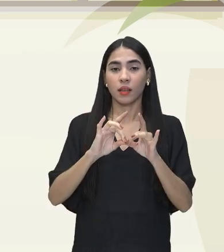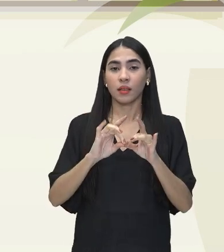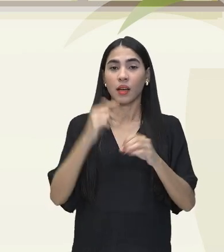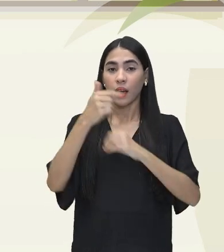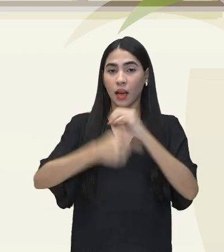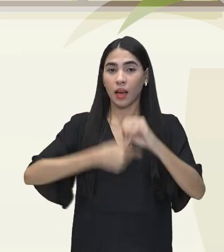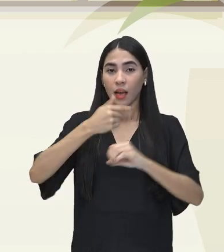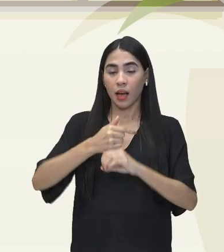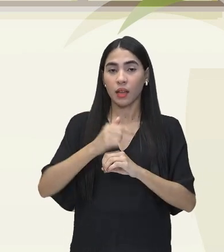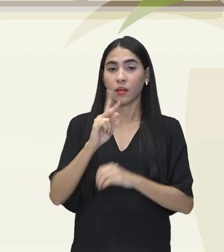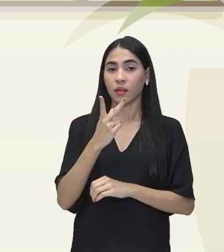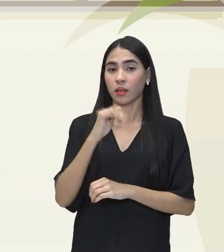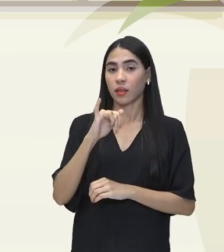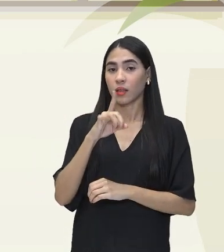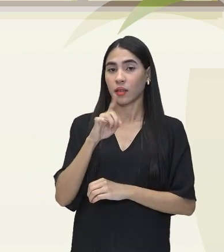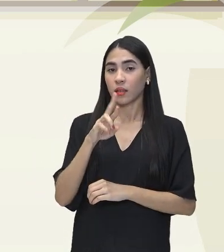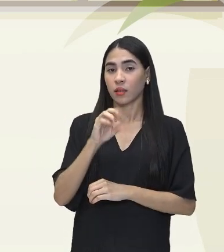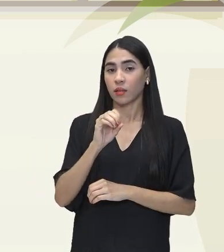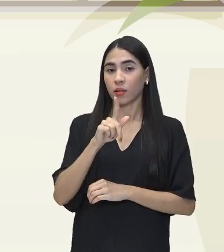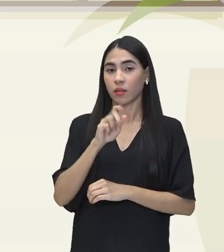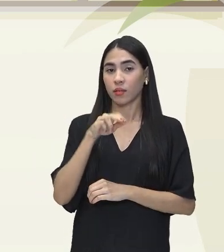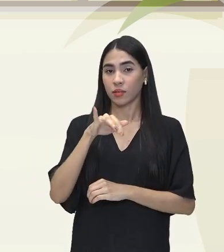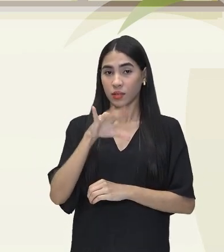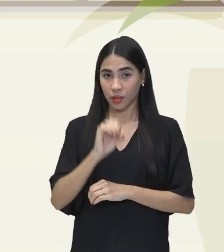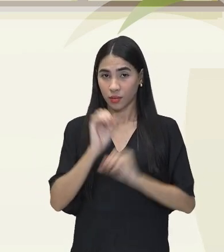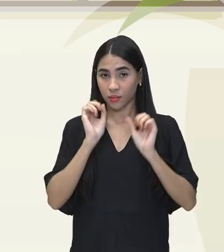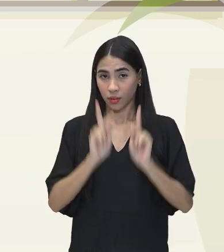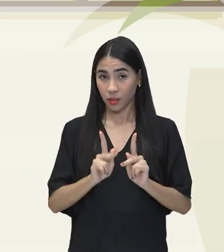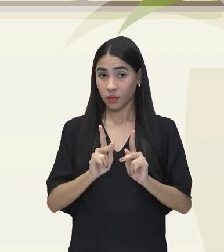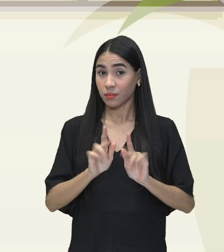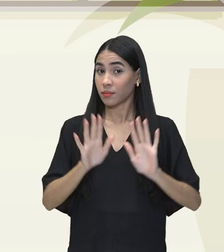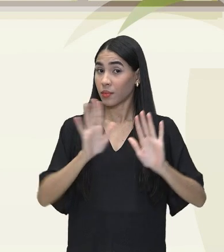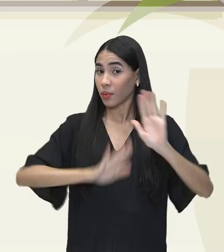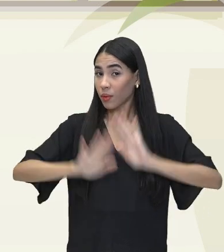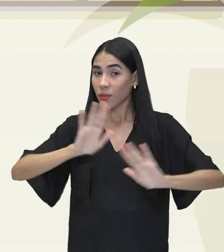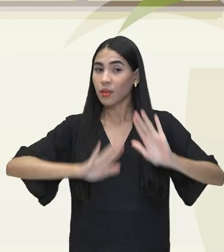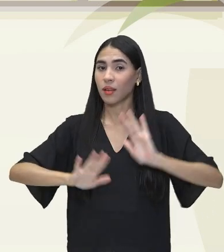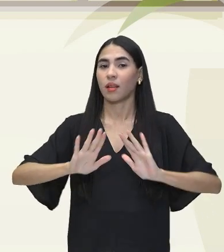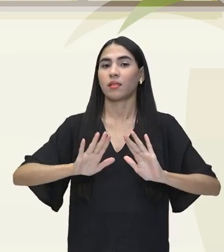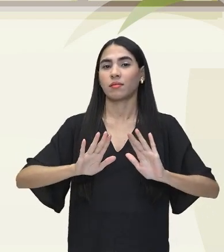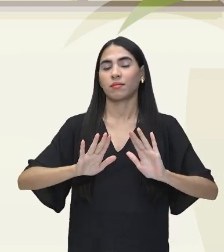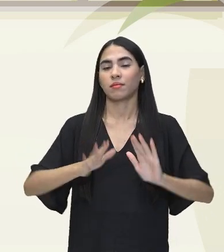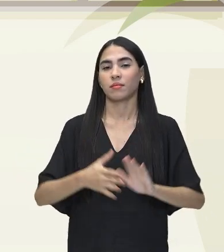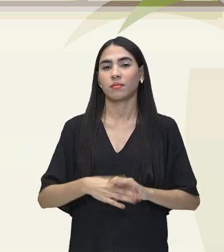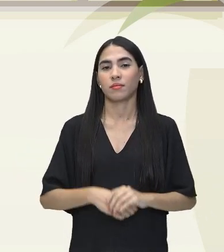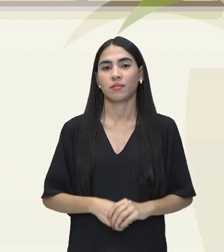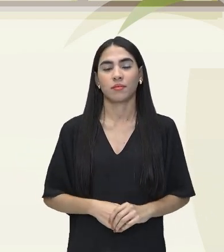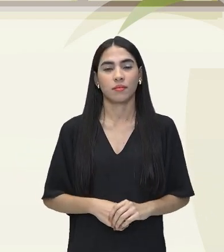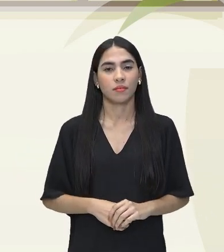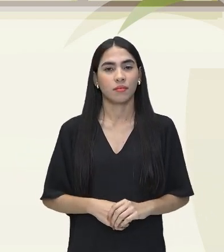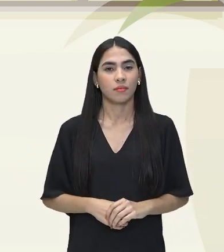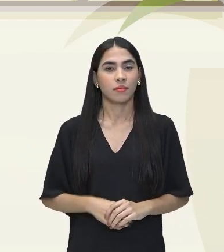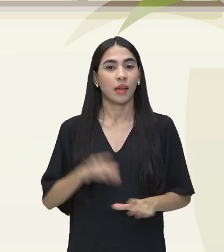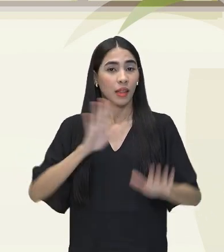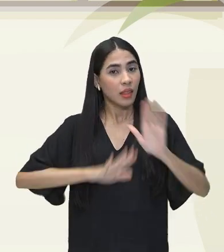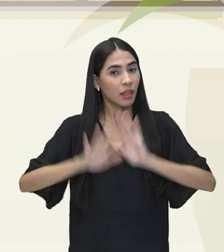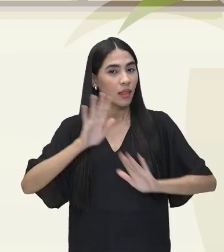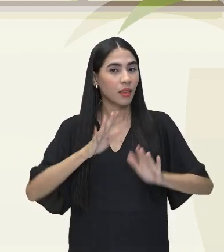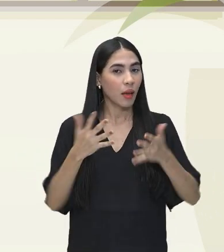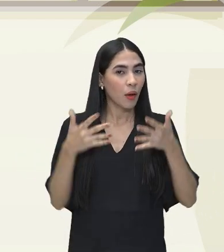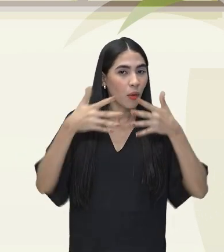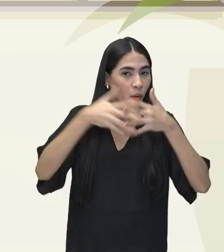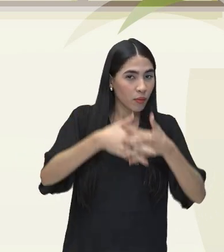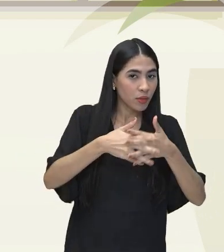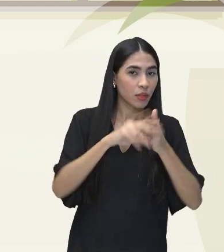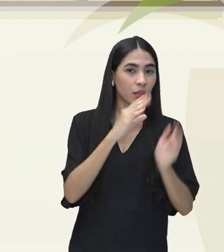de hidrogênio, ok? Então, cuidado, não vai confundir